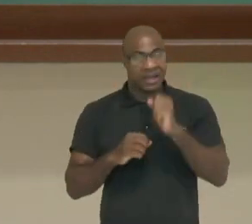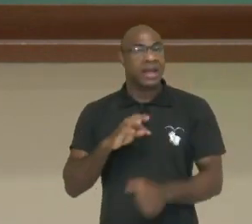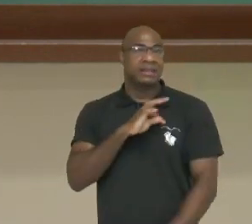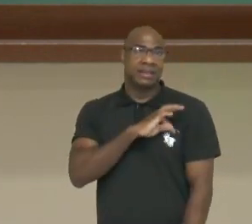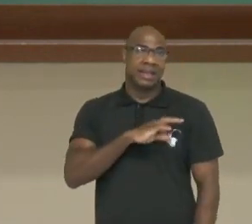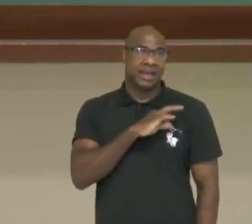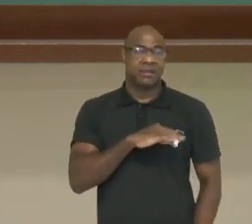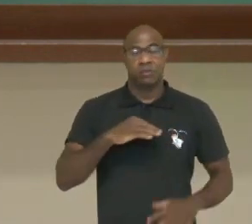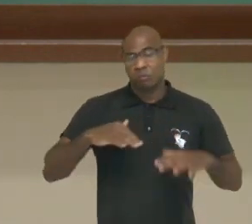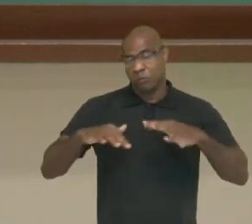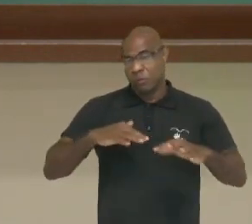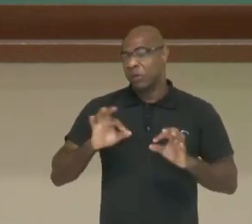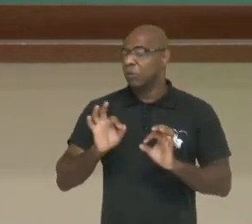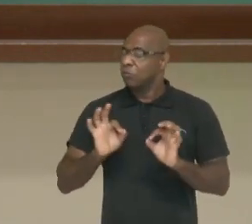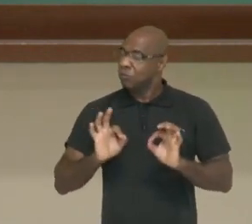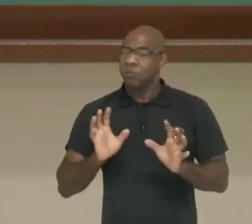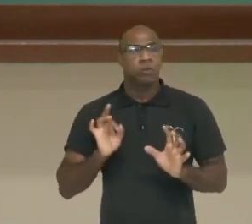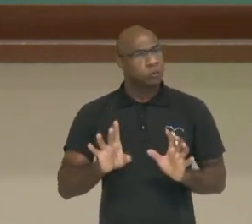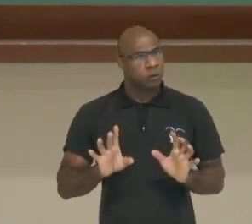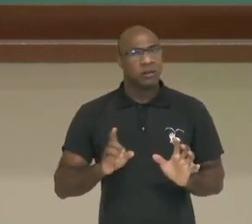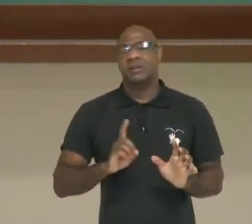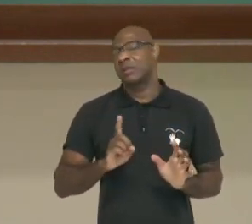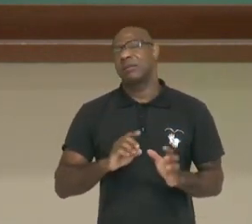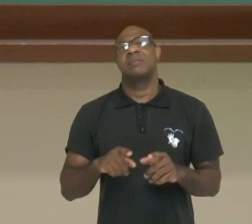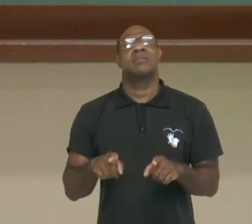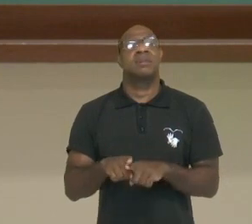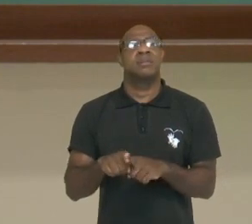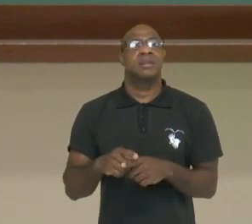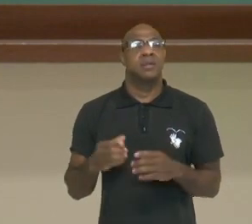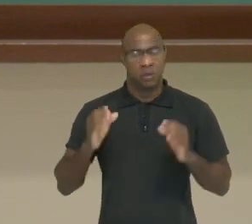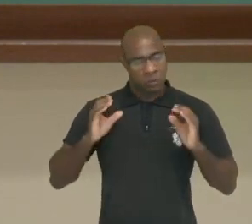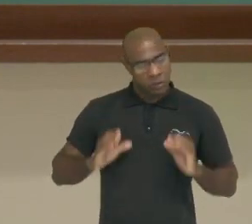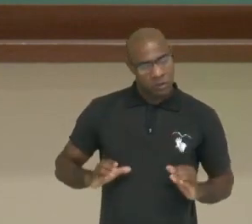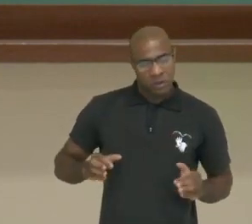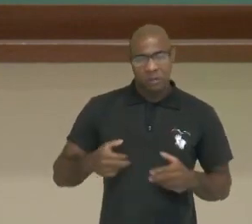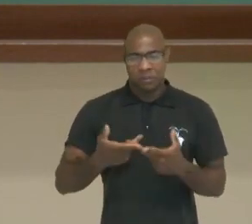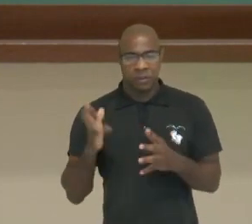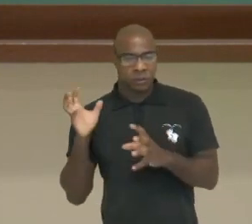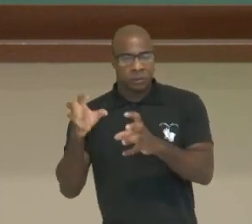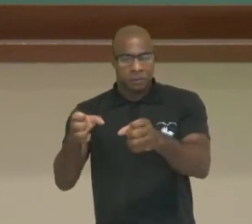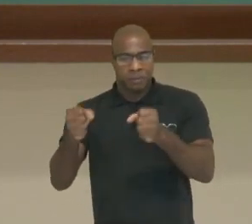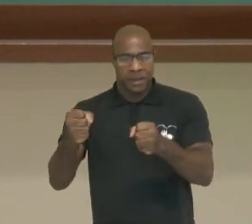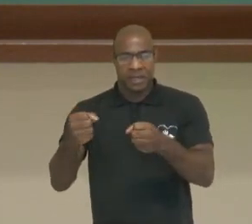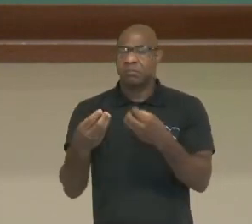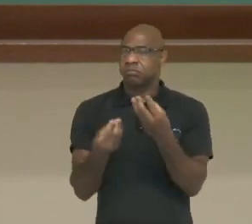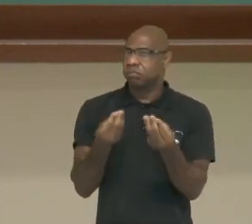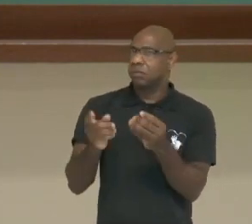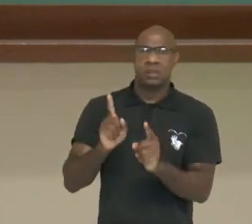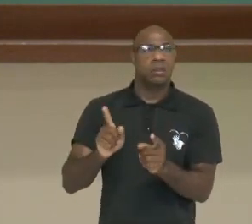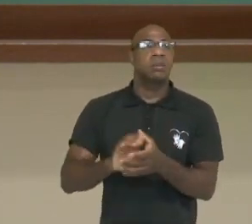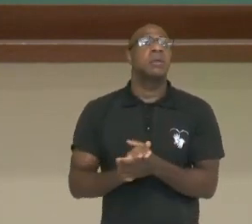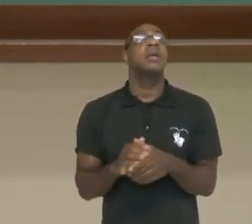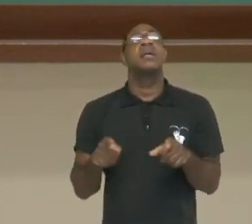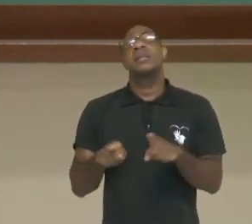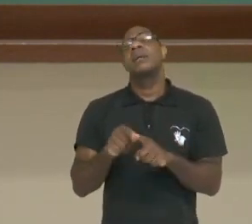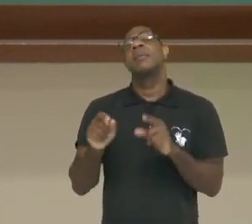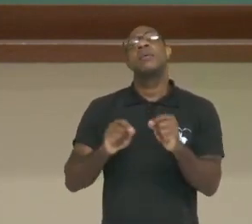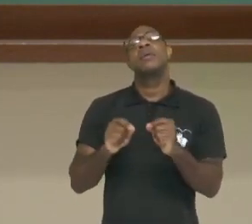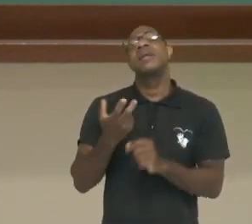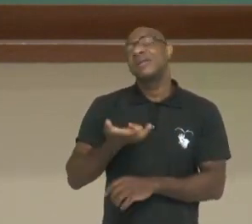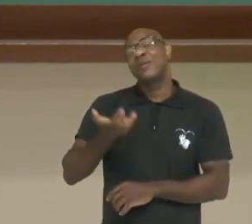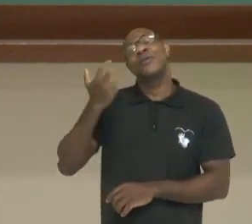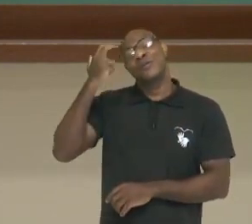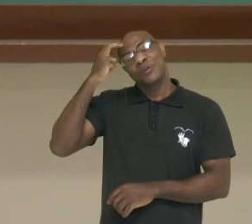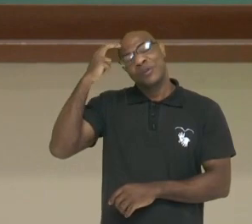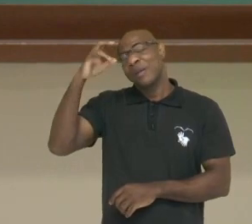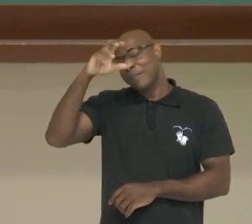dos movimentos, de como se vence, como se perde uma luta, mas também um pouco da cultura,